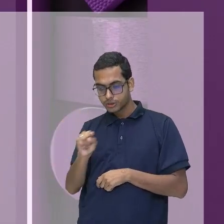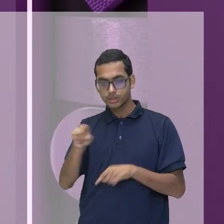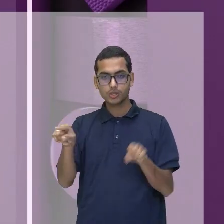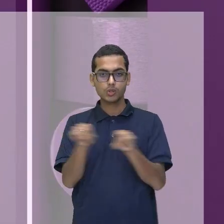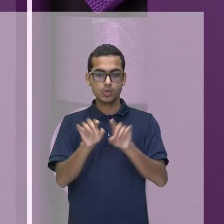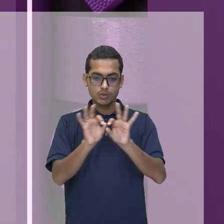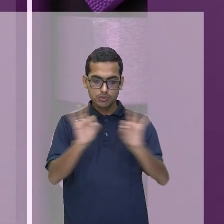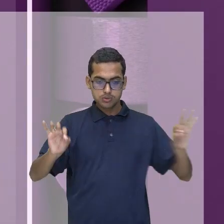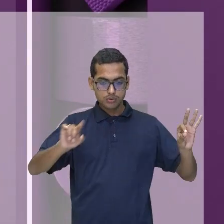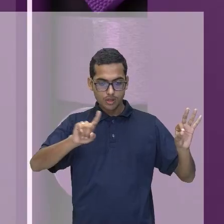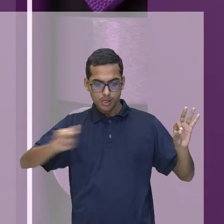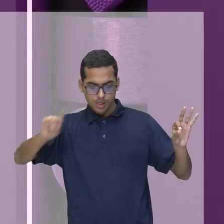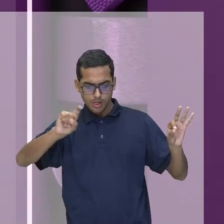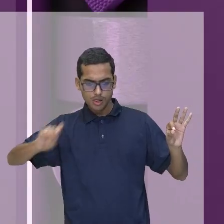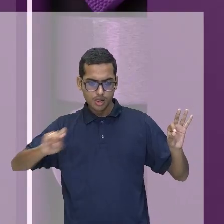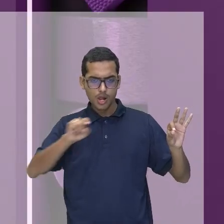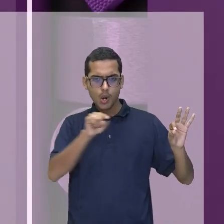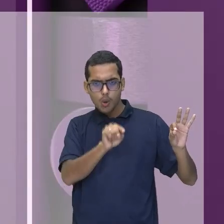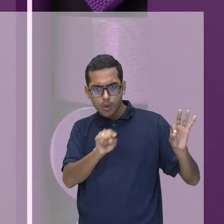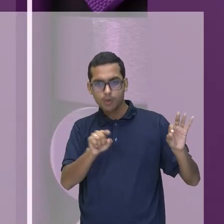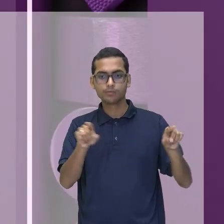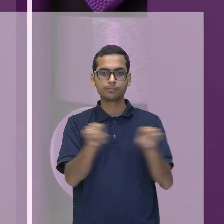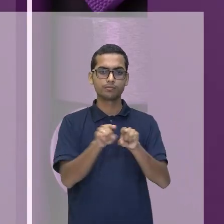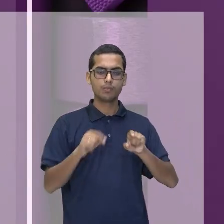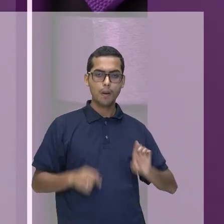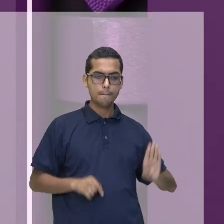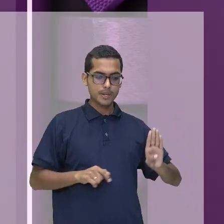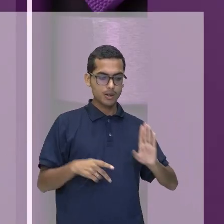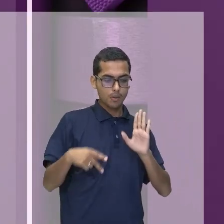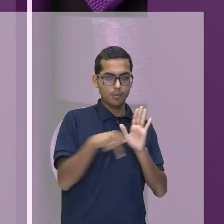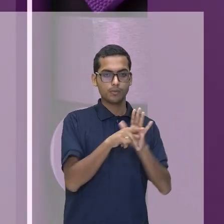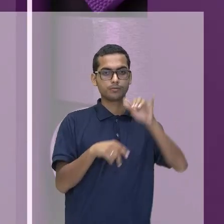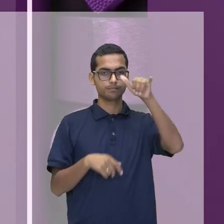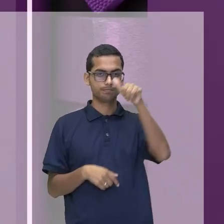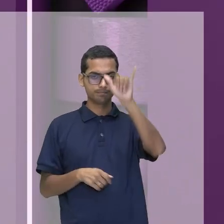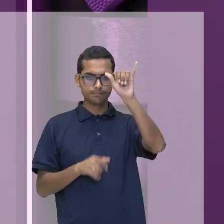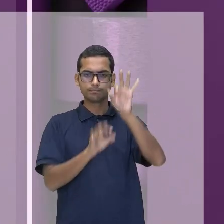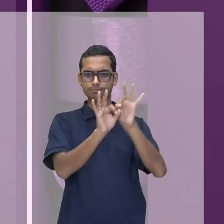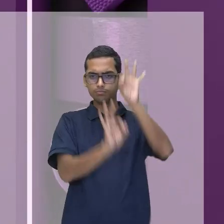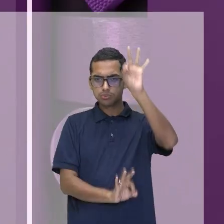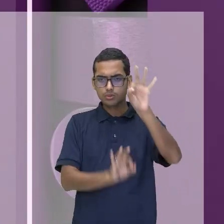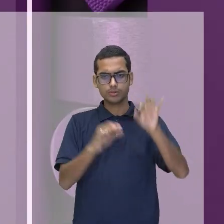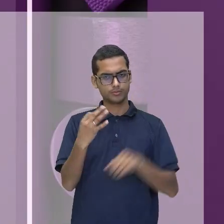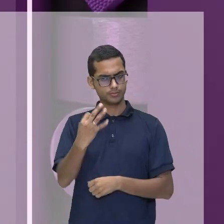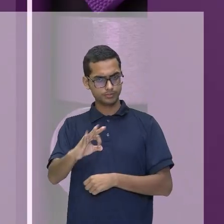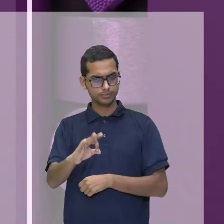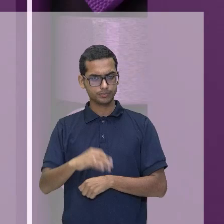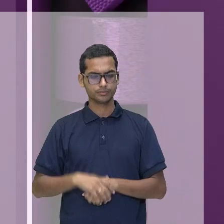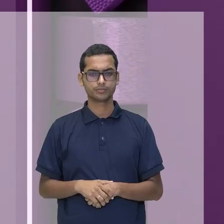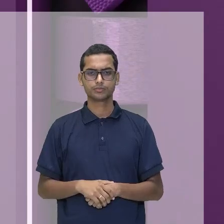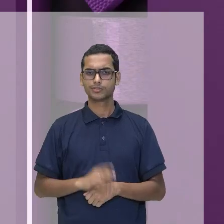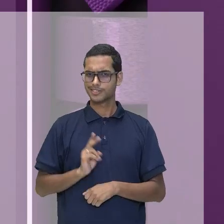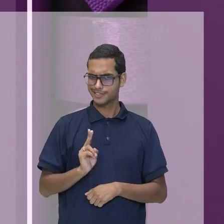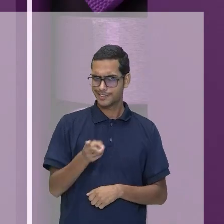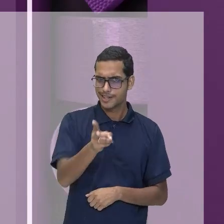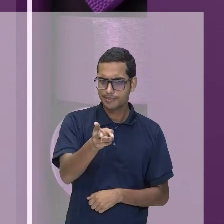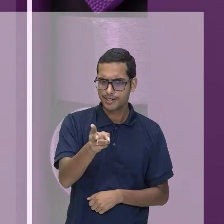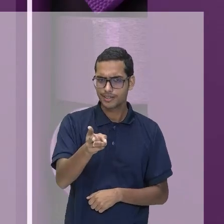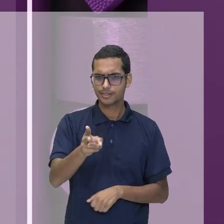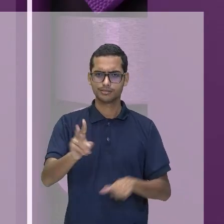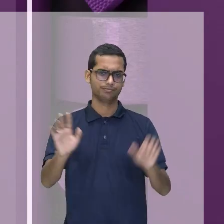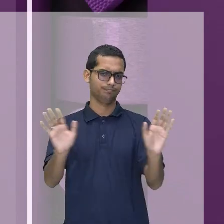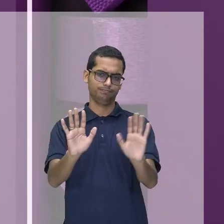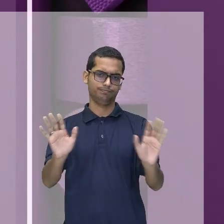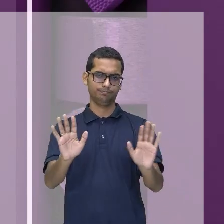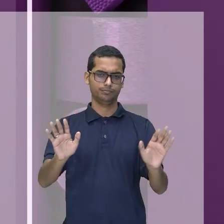precisa verificar o coeficiente b, que é onde vai intersectar o eixo de y, tá certo? Sempre vai ser dessa forma, professora? Não.